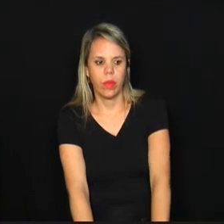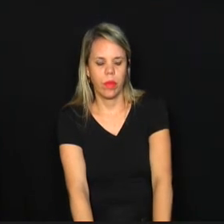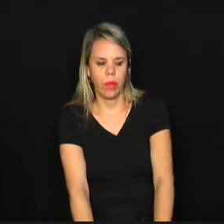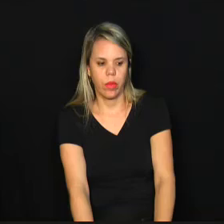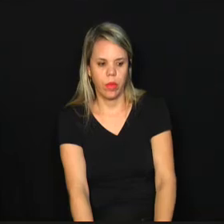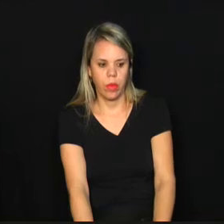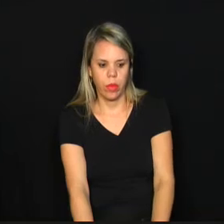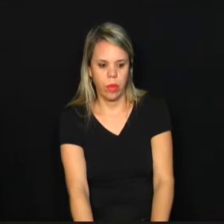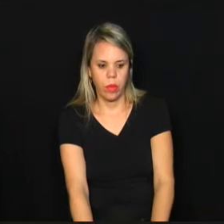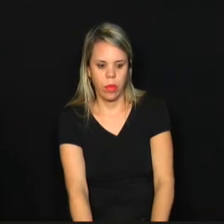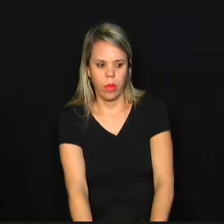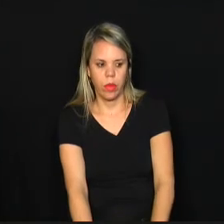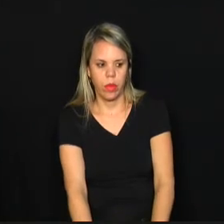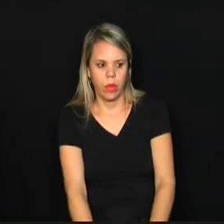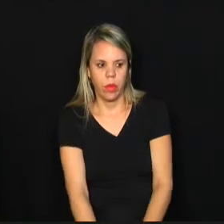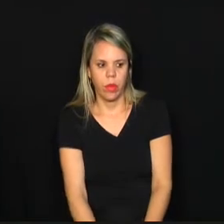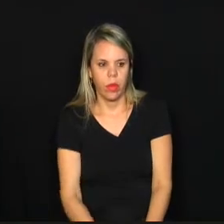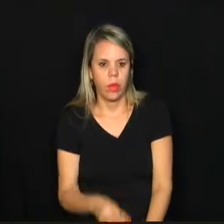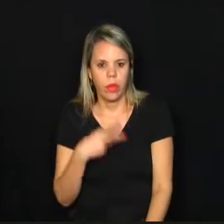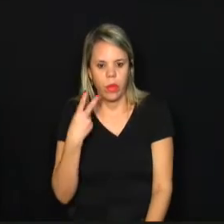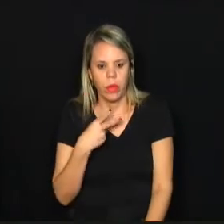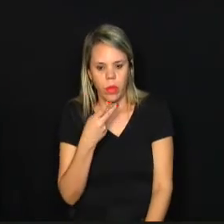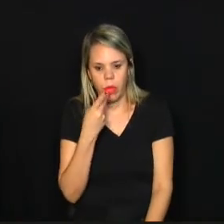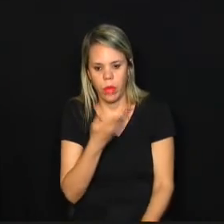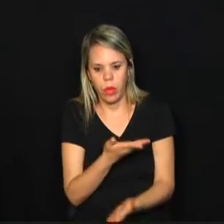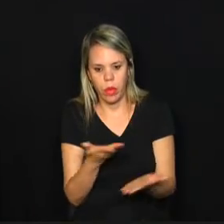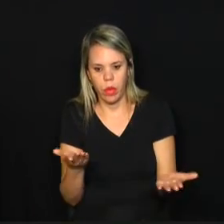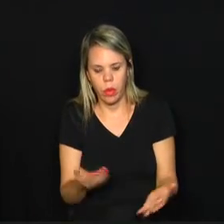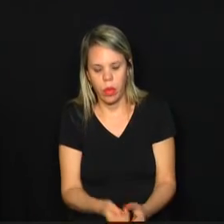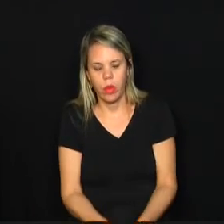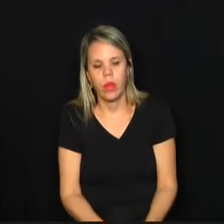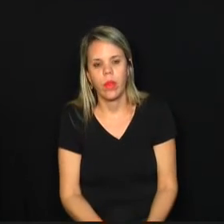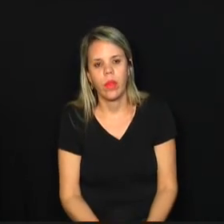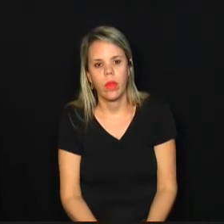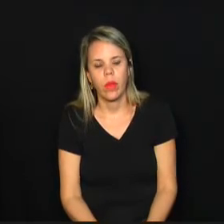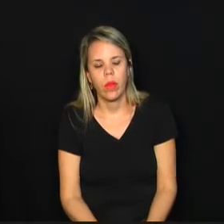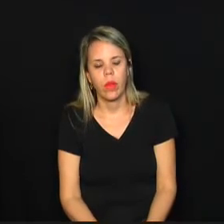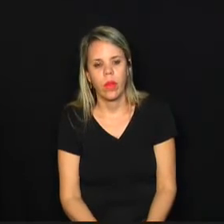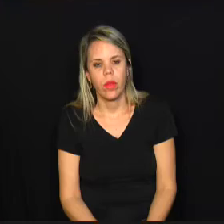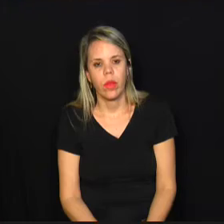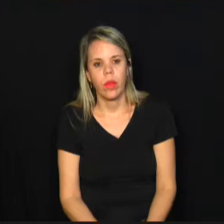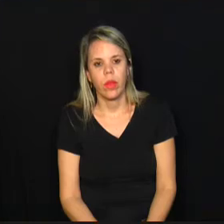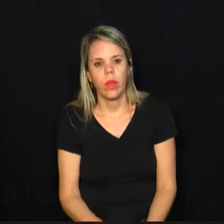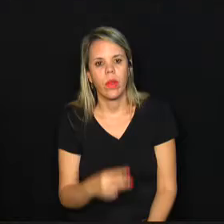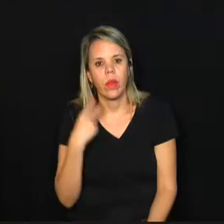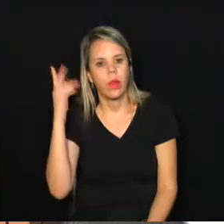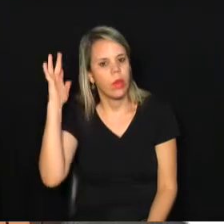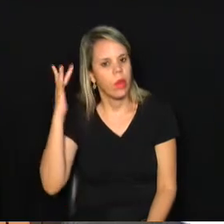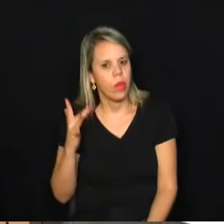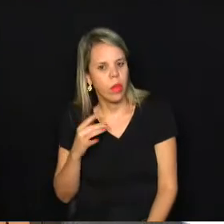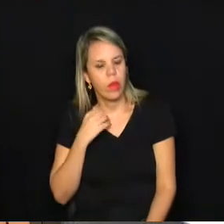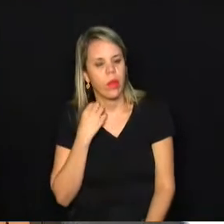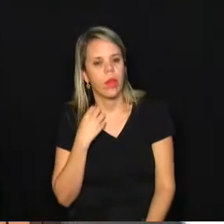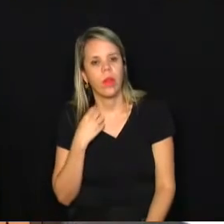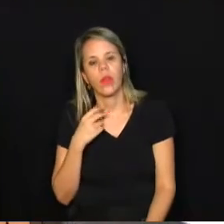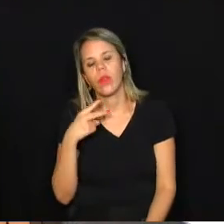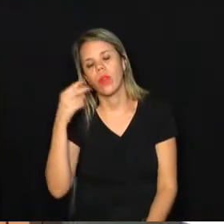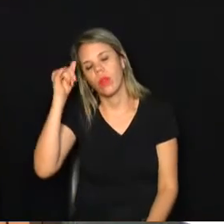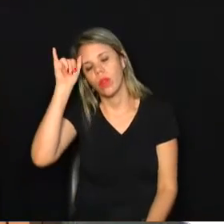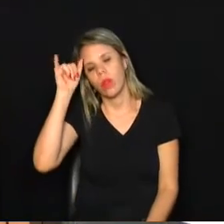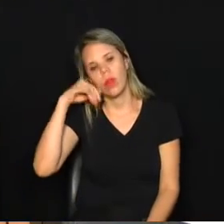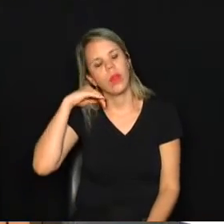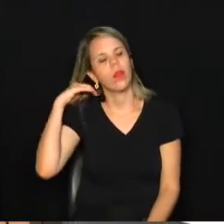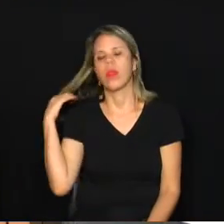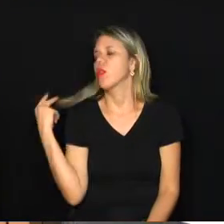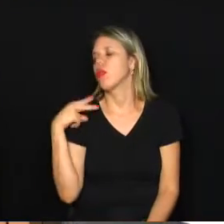Eu acho que é isso. Os vereadores, por favor, fiquem à vontade se passou alguma coisa. Vereadora Guida, vereador Paulo Búfalo,